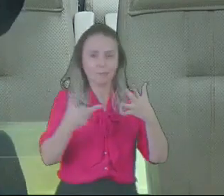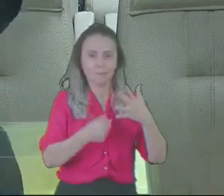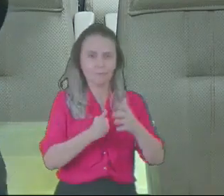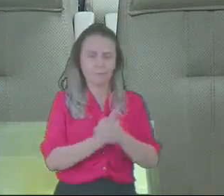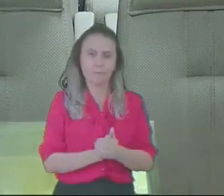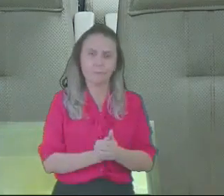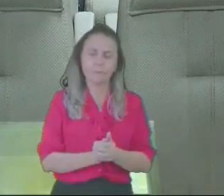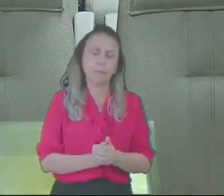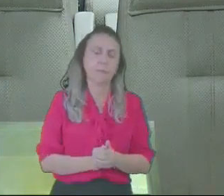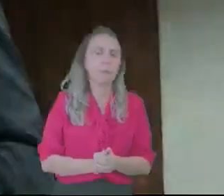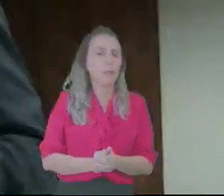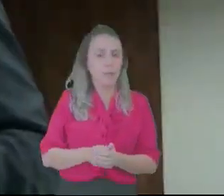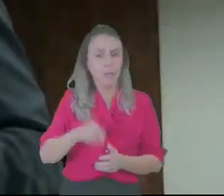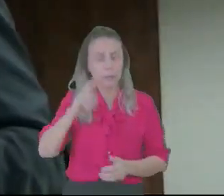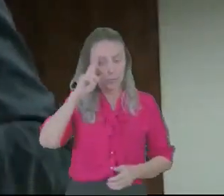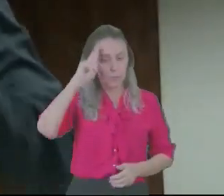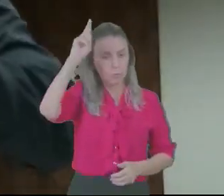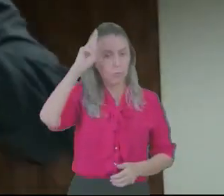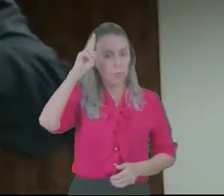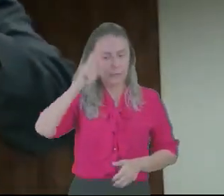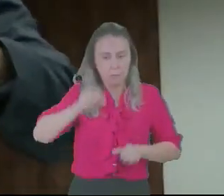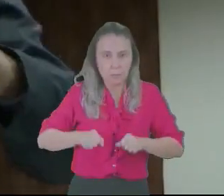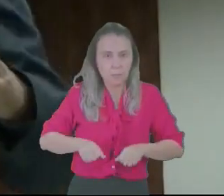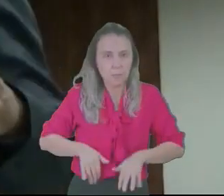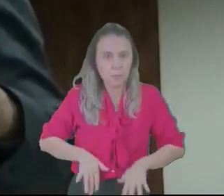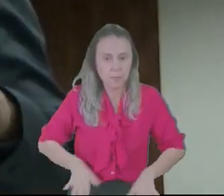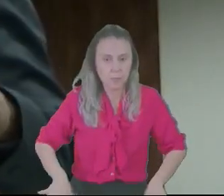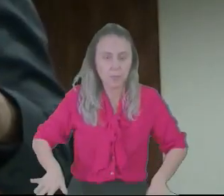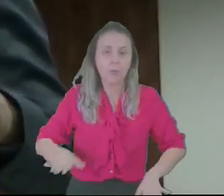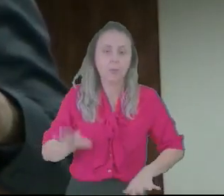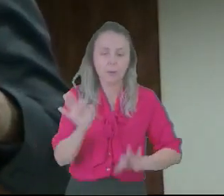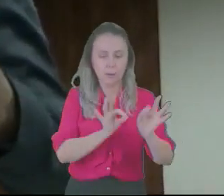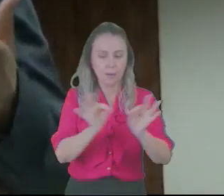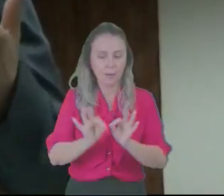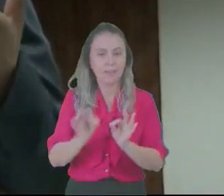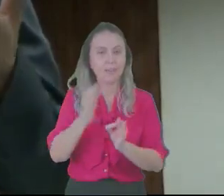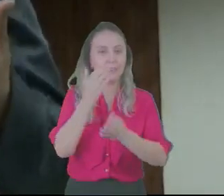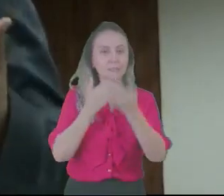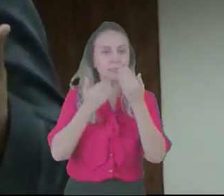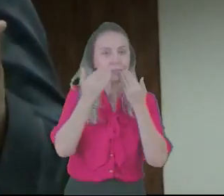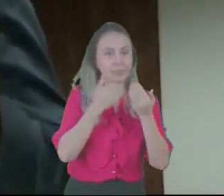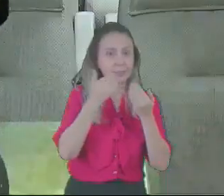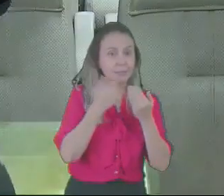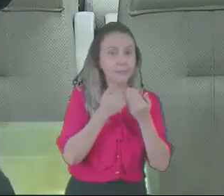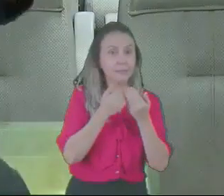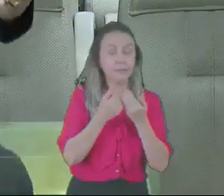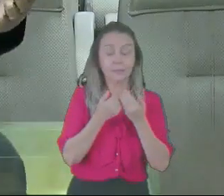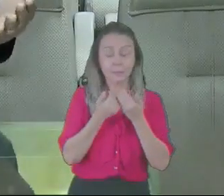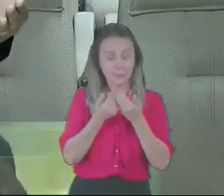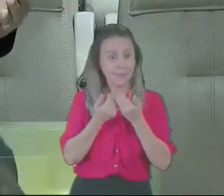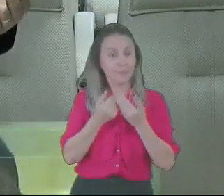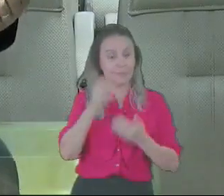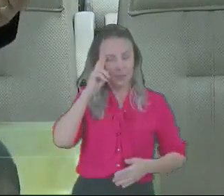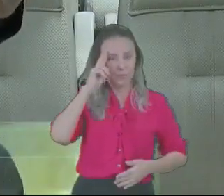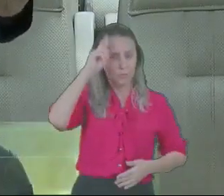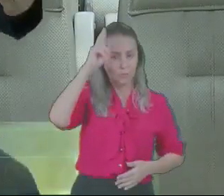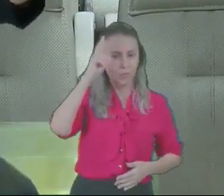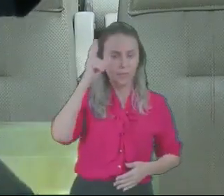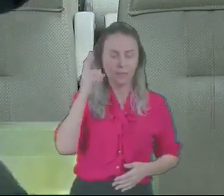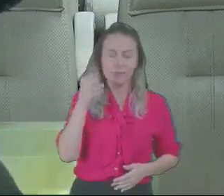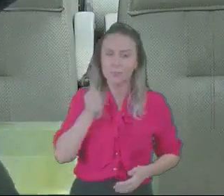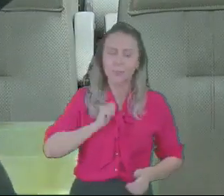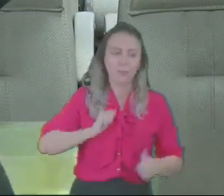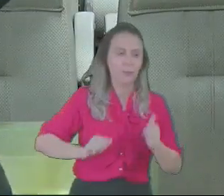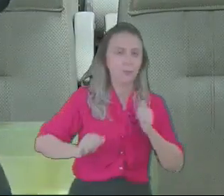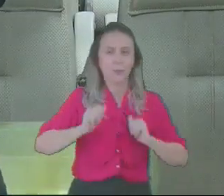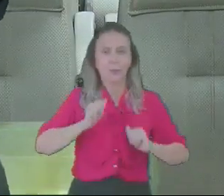para parar ele em gasta com aquilo prepara-se um Grande Banquete eu estou ansioso por que ele mandou o convite para